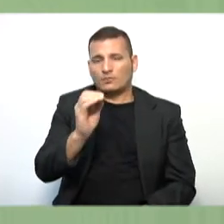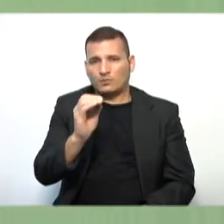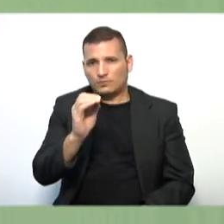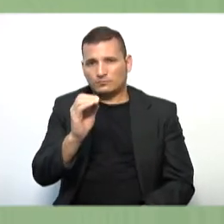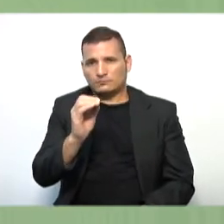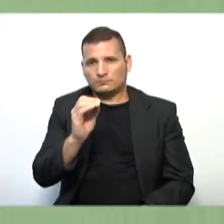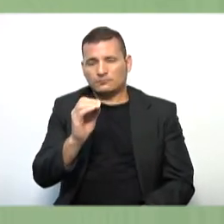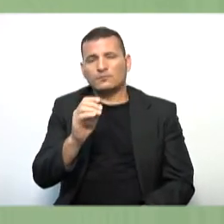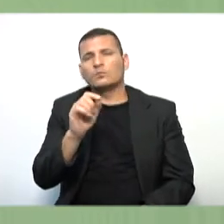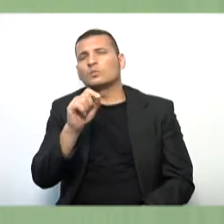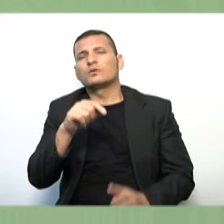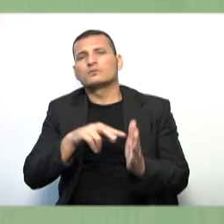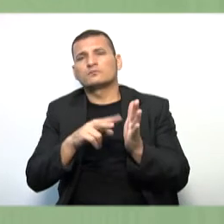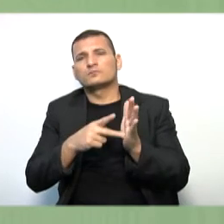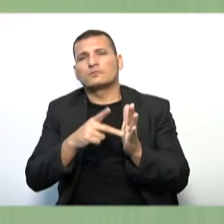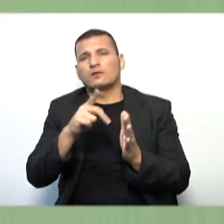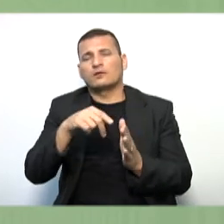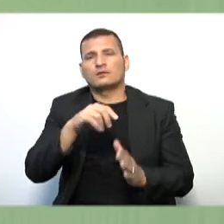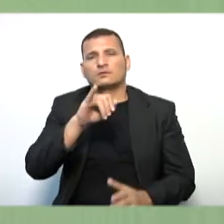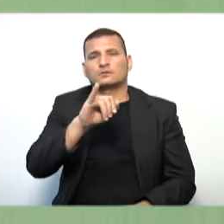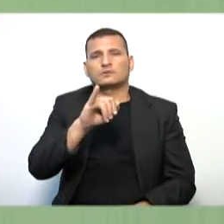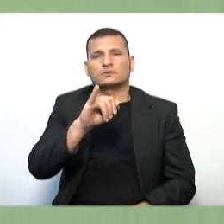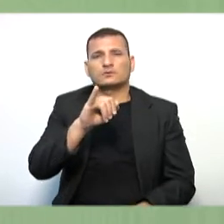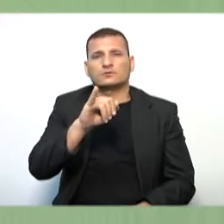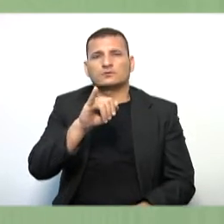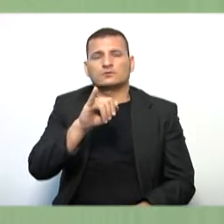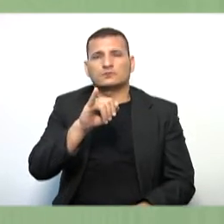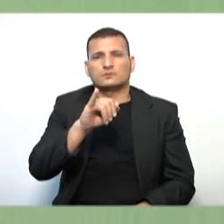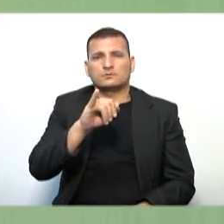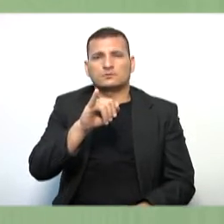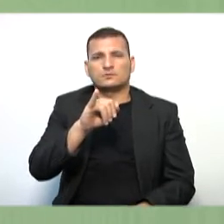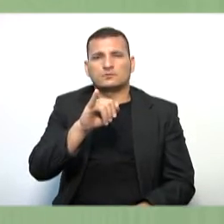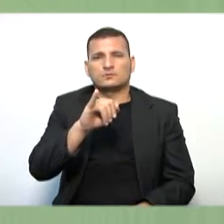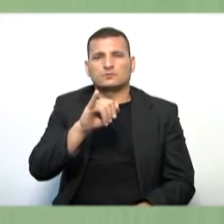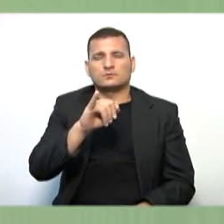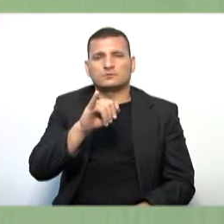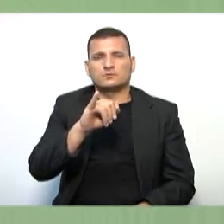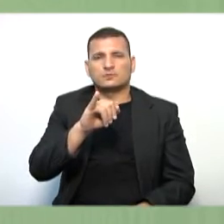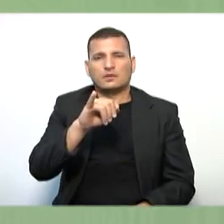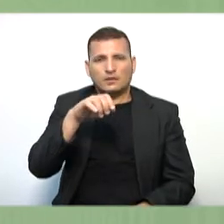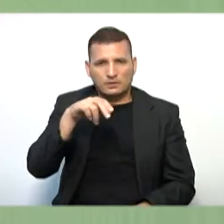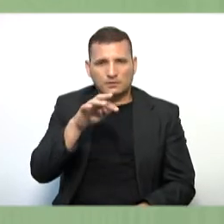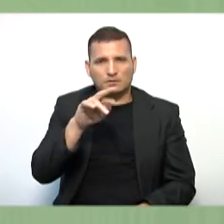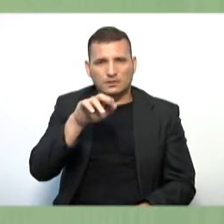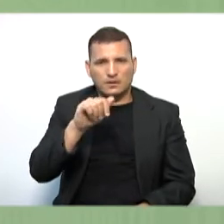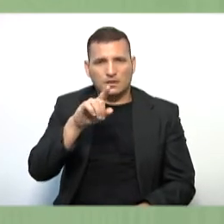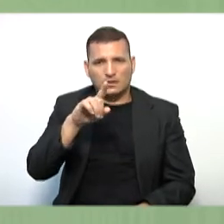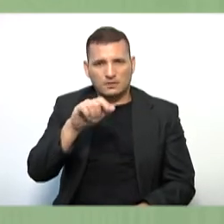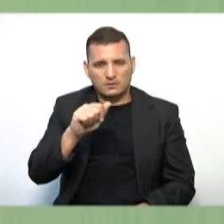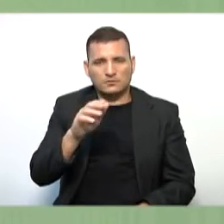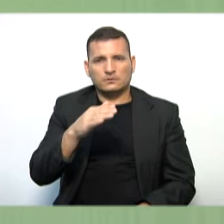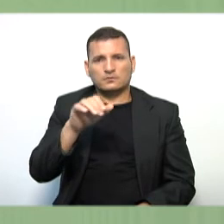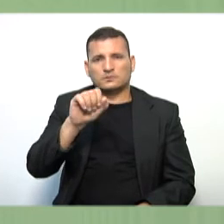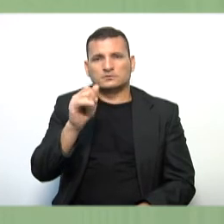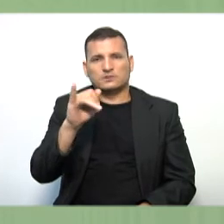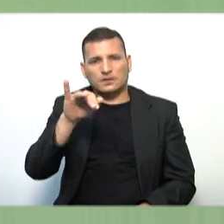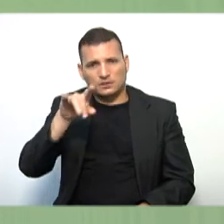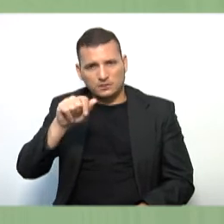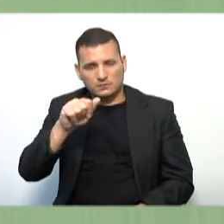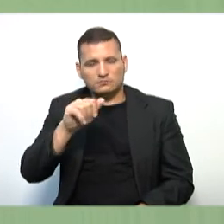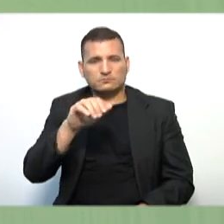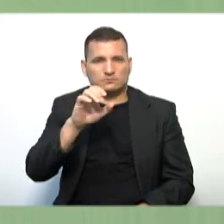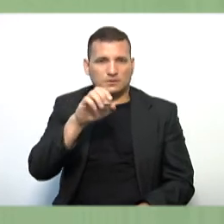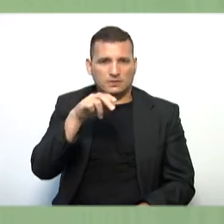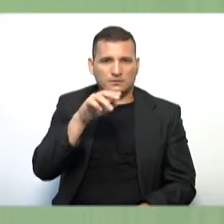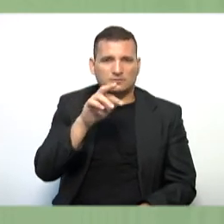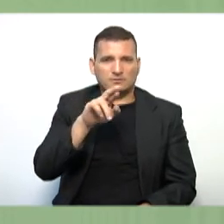a gente está falando de I/O, in, out, entrada e saída. Ele pode ser de bloco